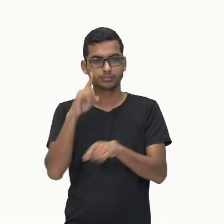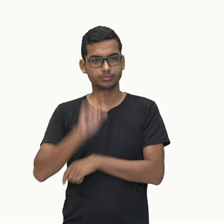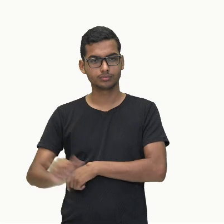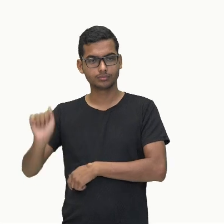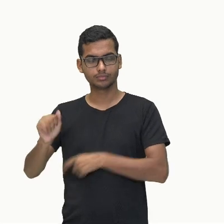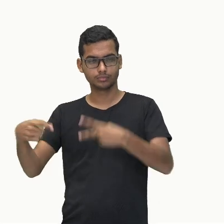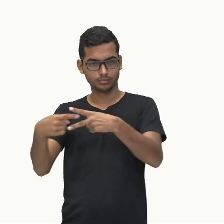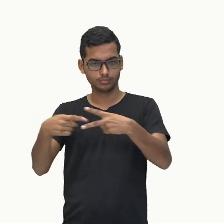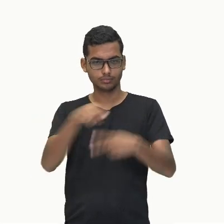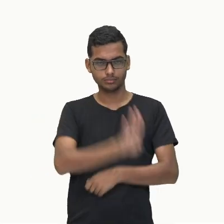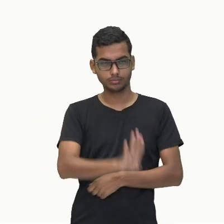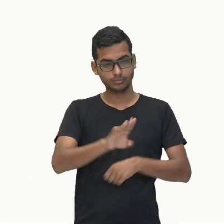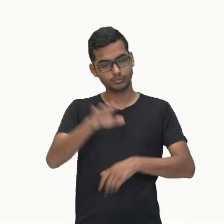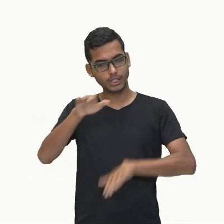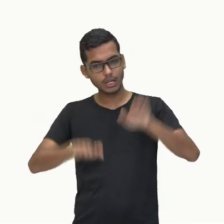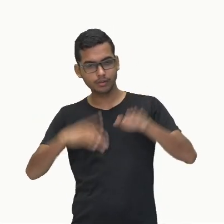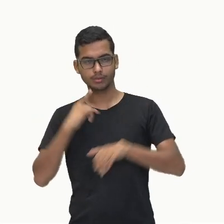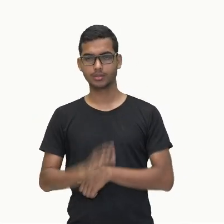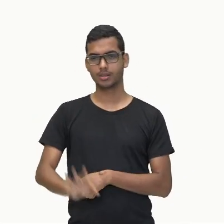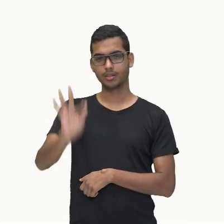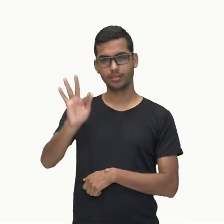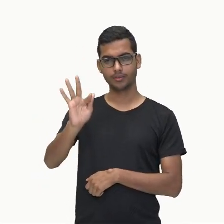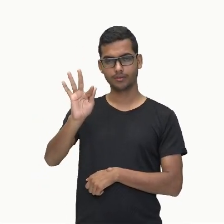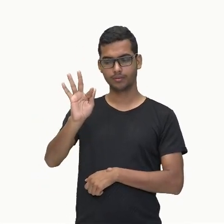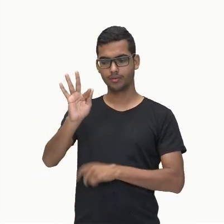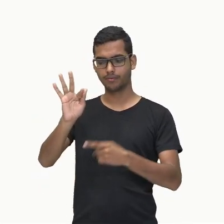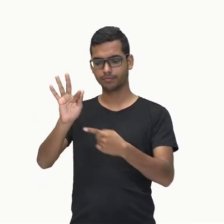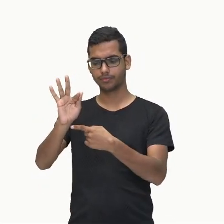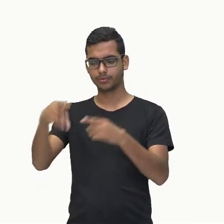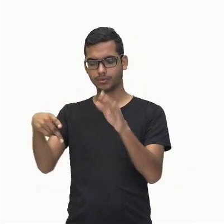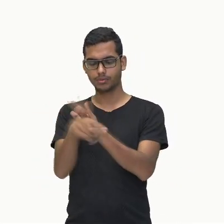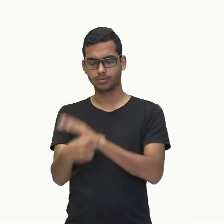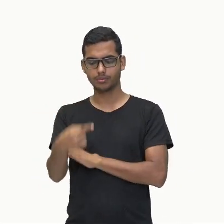tem um F aqui em cima da seta.